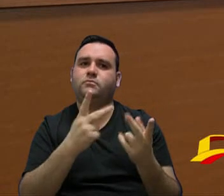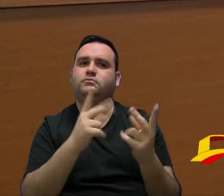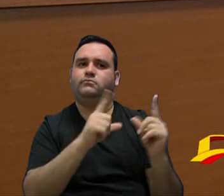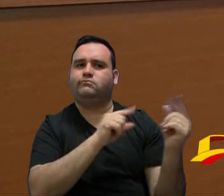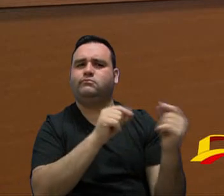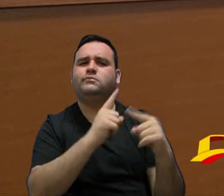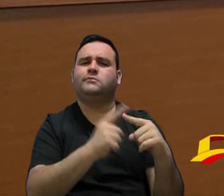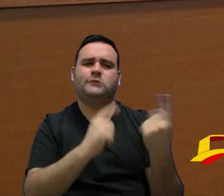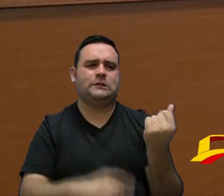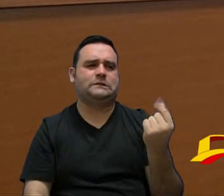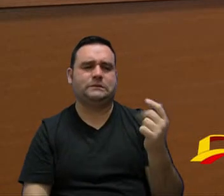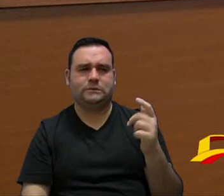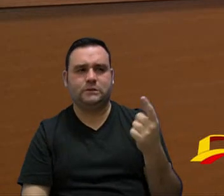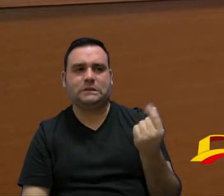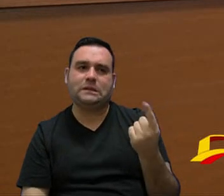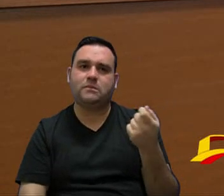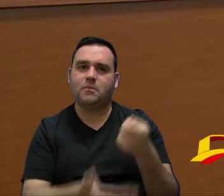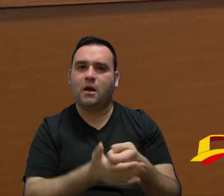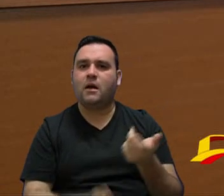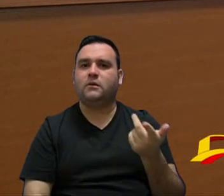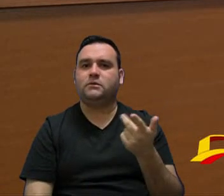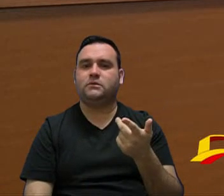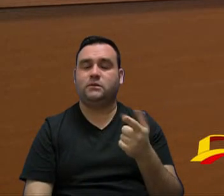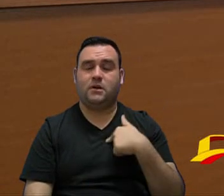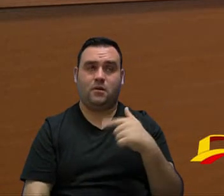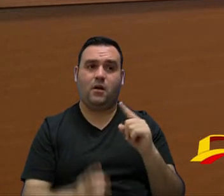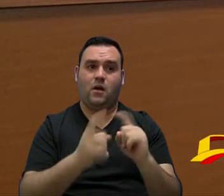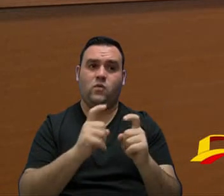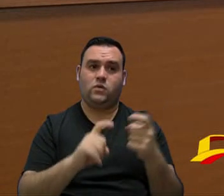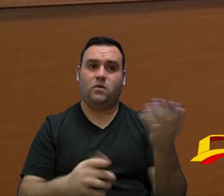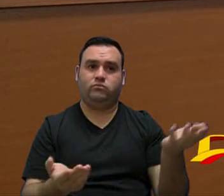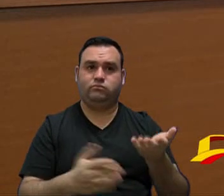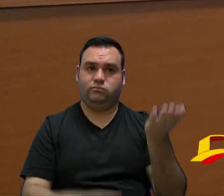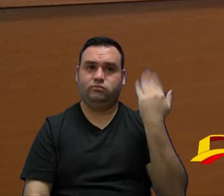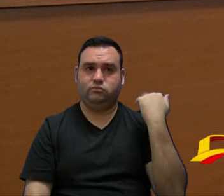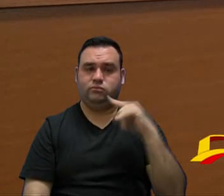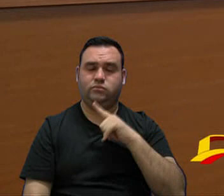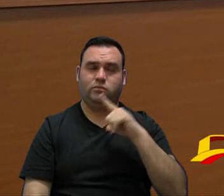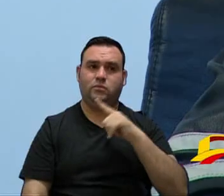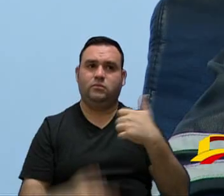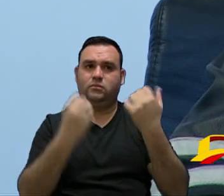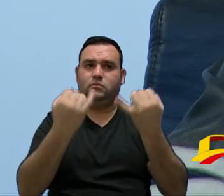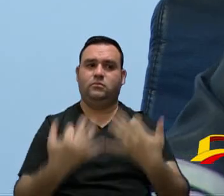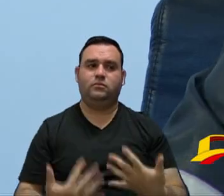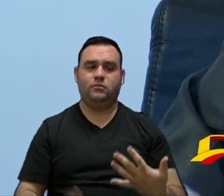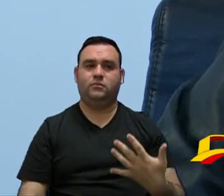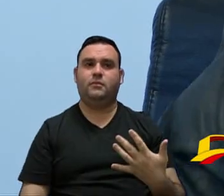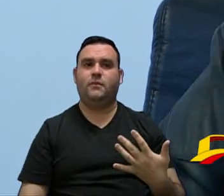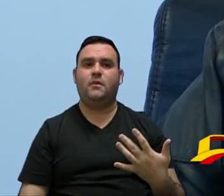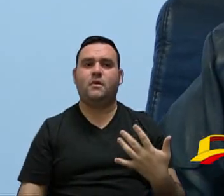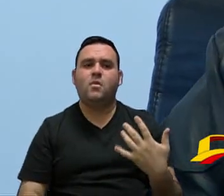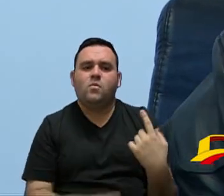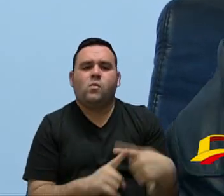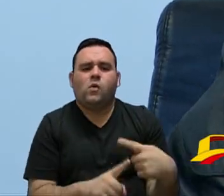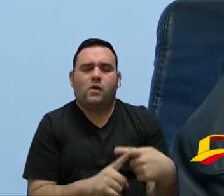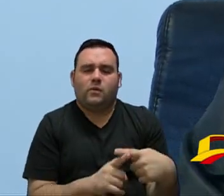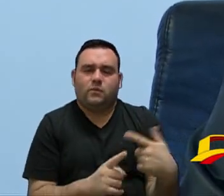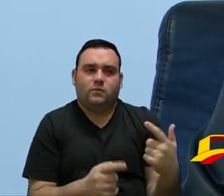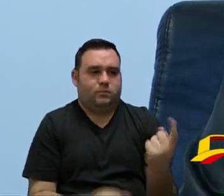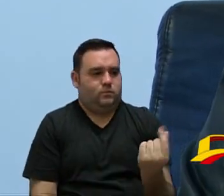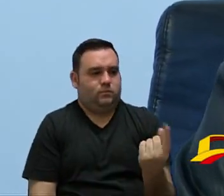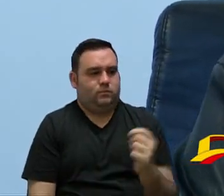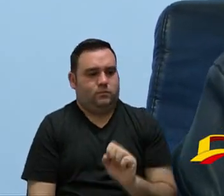sobre isso né para o valor né eu tive uma reunião recentemente o admin explicar ão o porquê